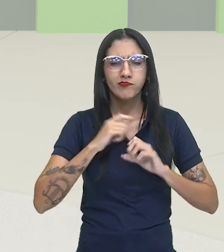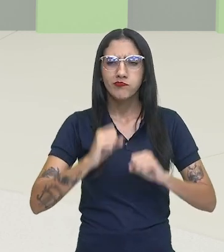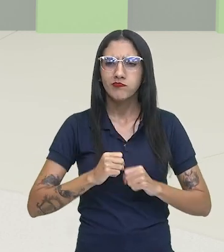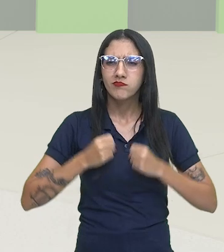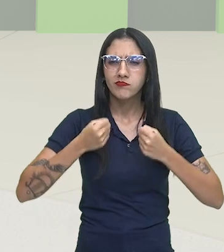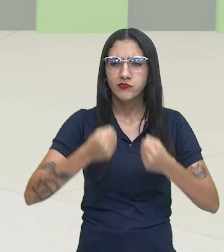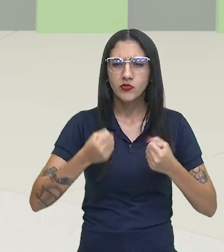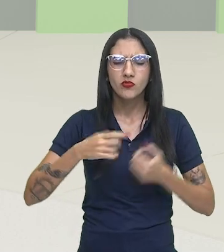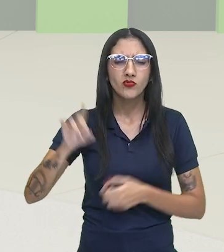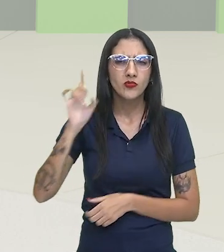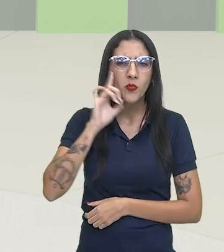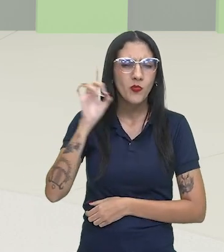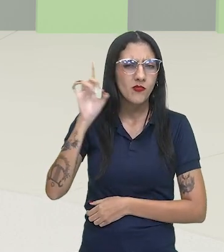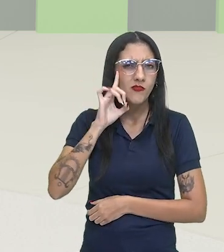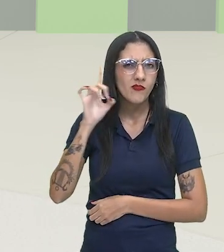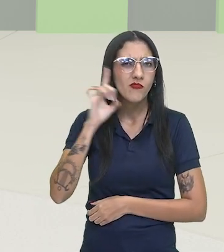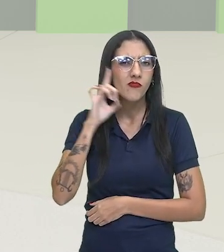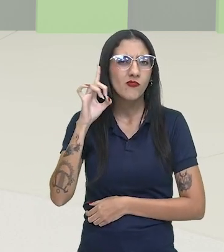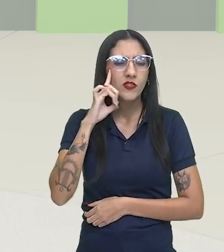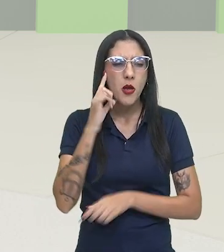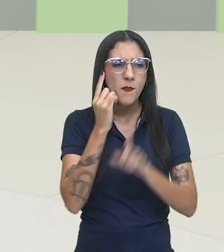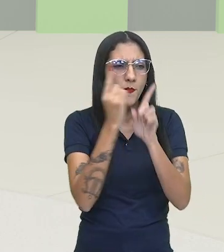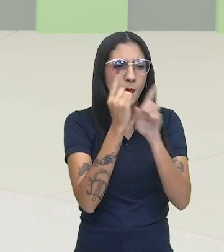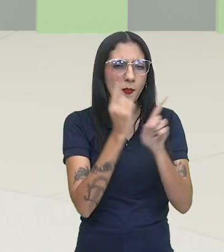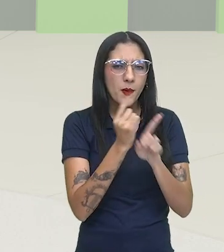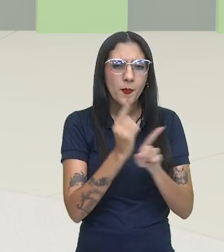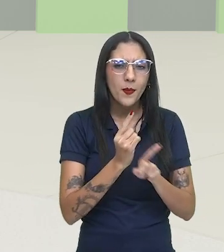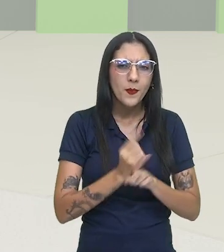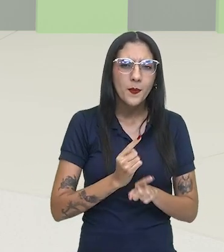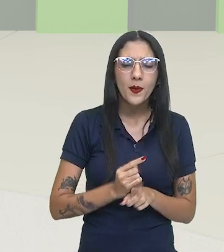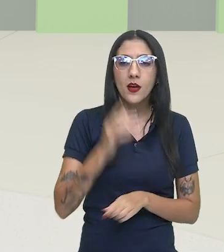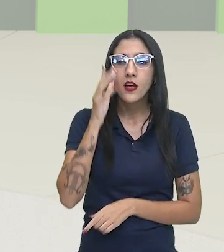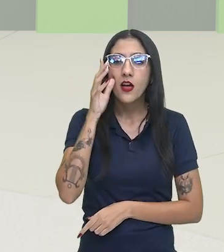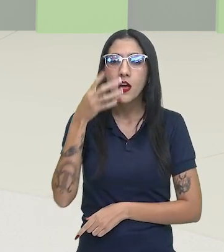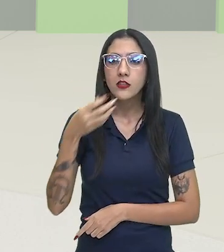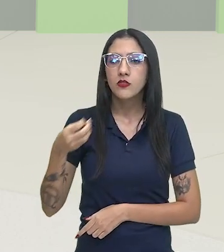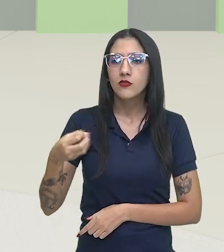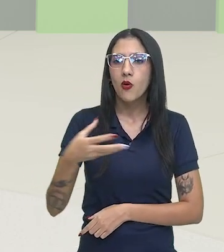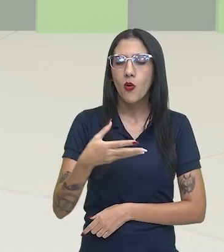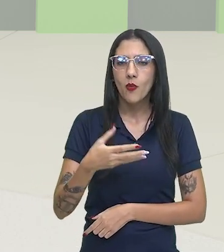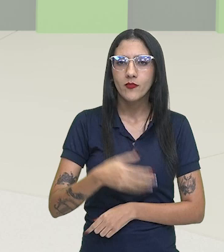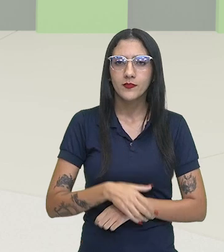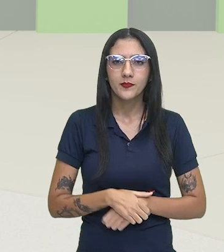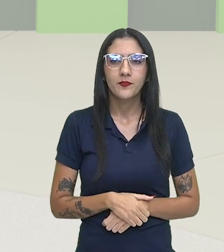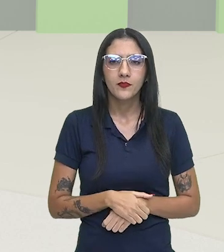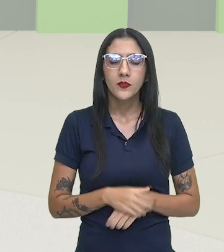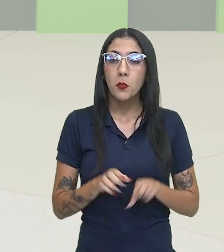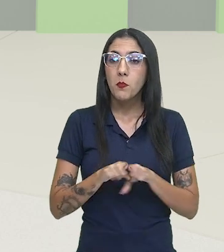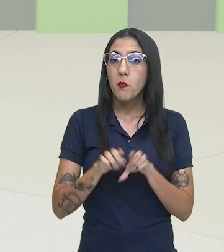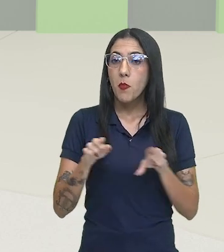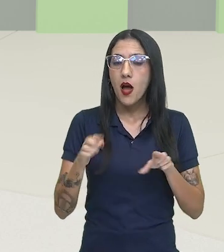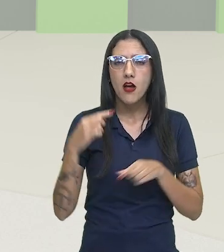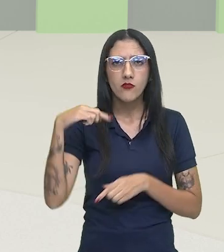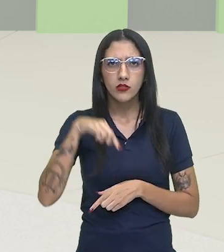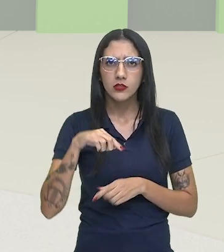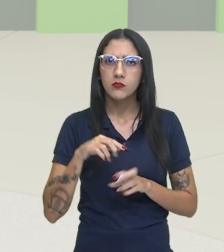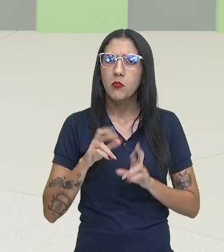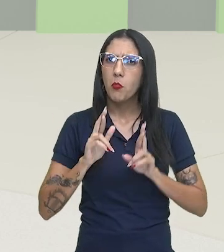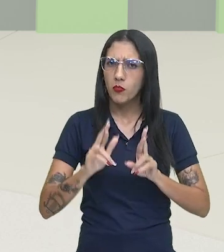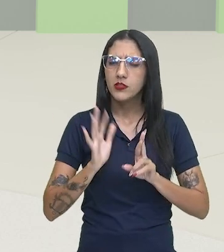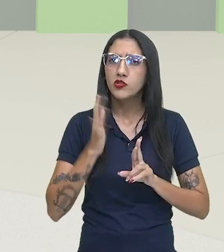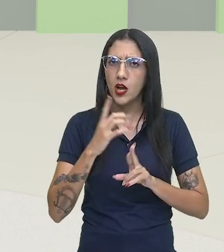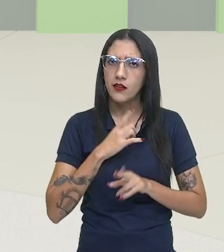dedicados dia a dia a descobrir fatos novos. Mas você também, com certeza, já